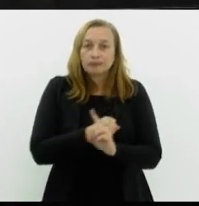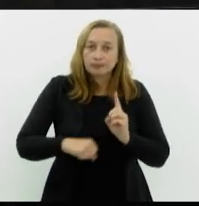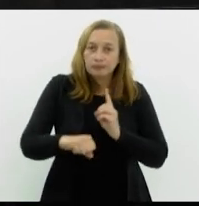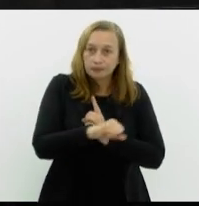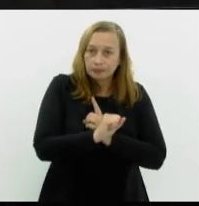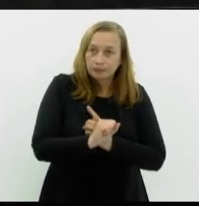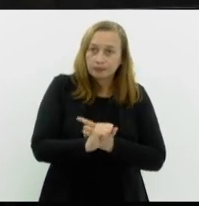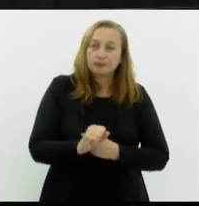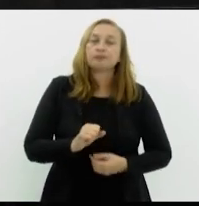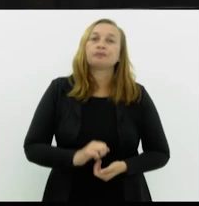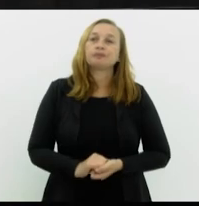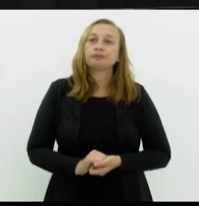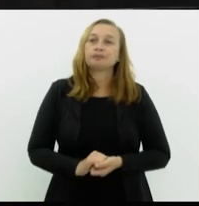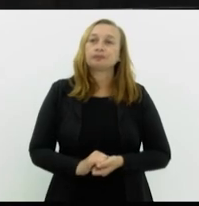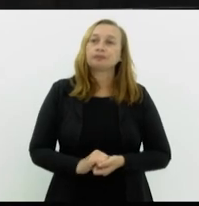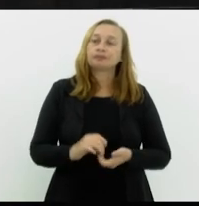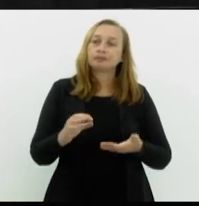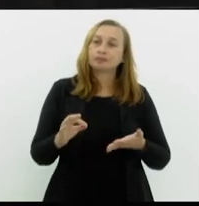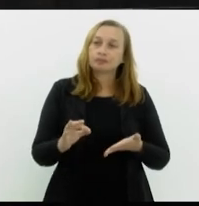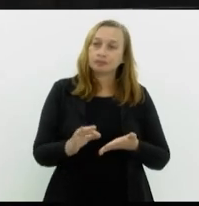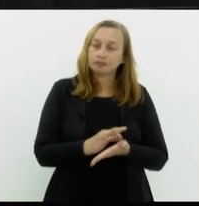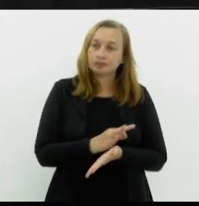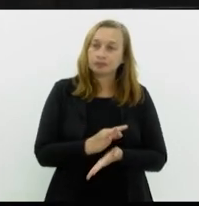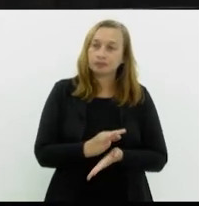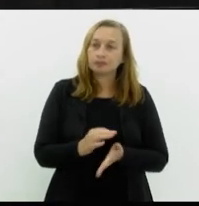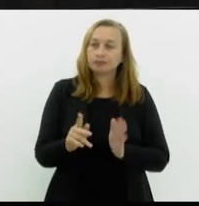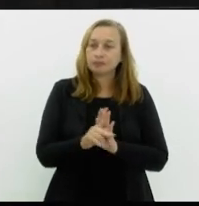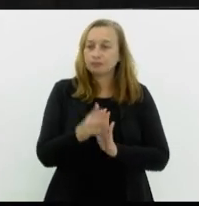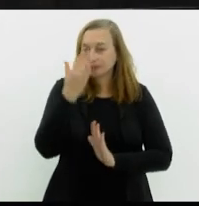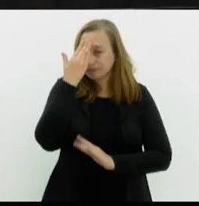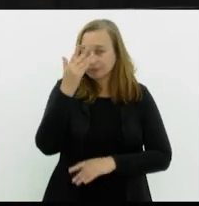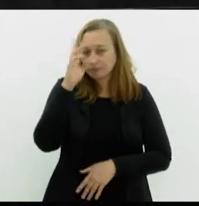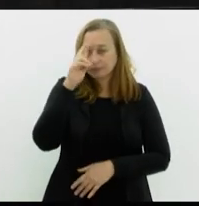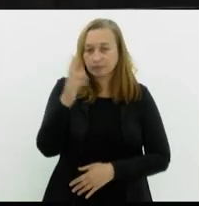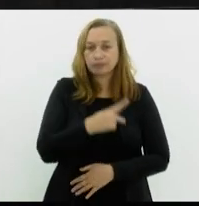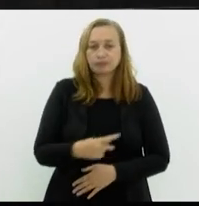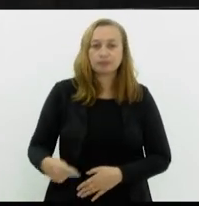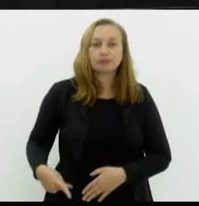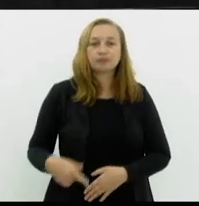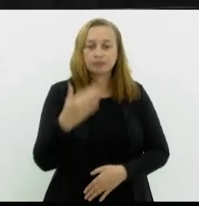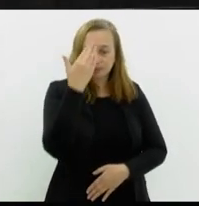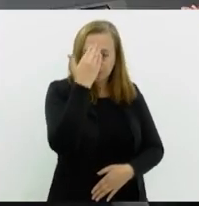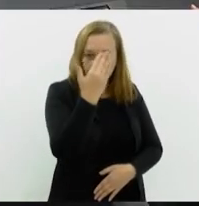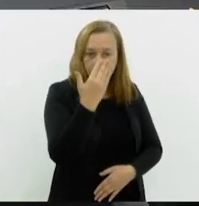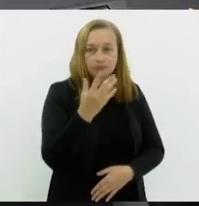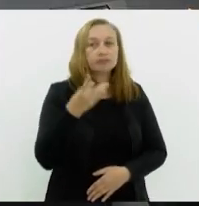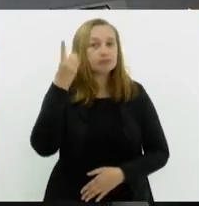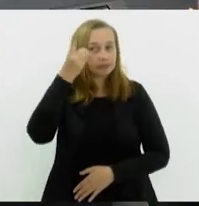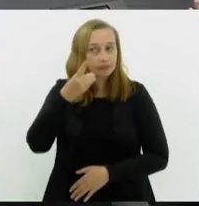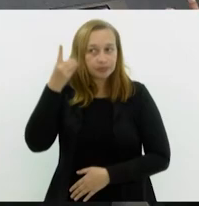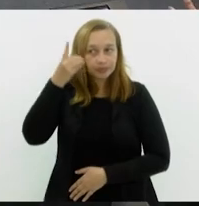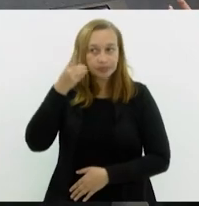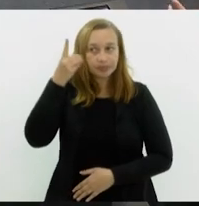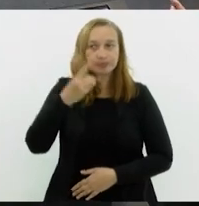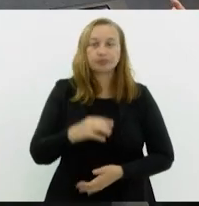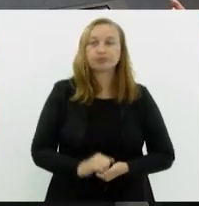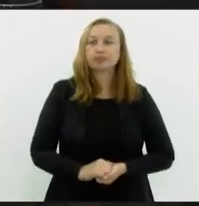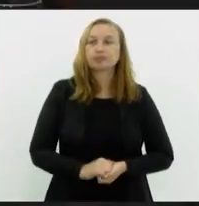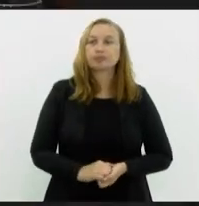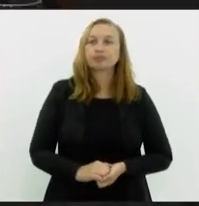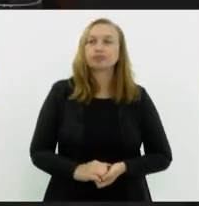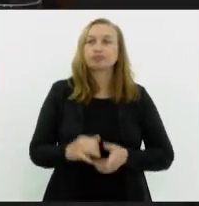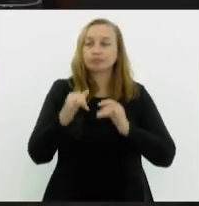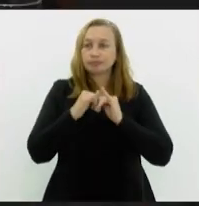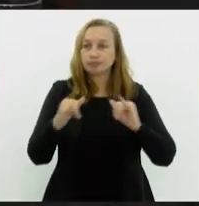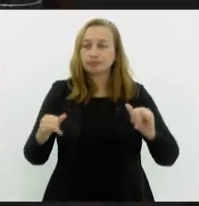promova o autógrafo desse projeto. Muito obrigado, senhora presidente. Obrigado, senhoras e senhores deputados. Para a declaração